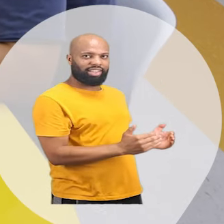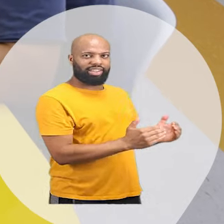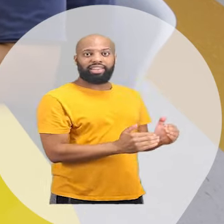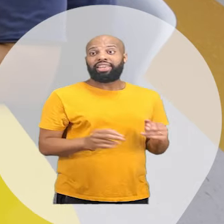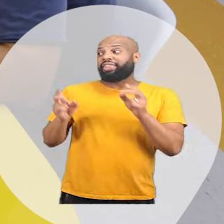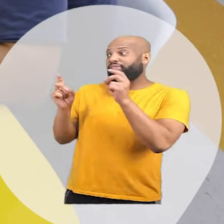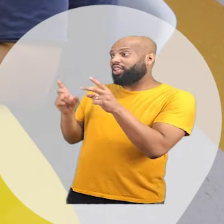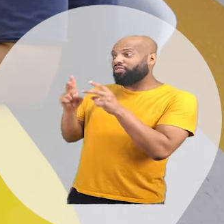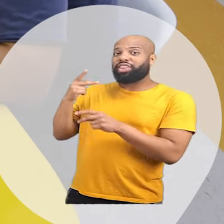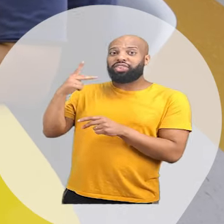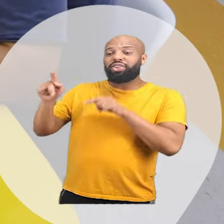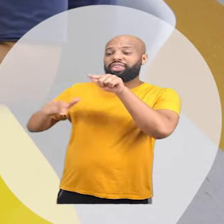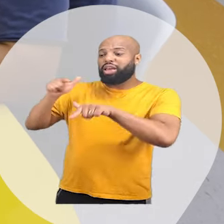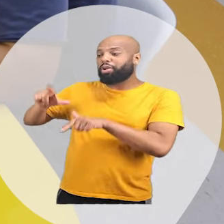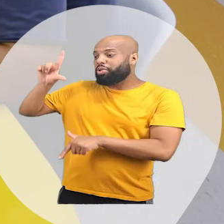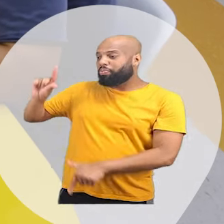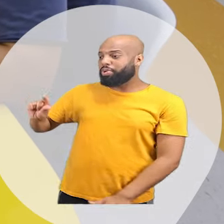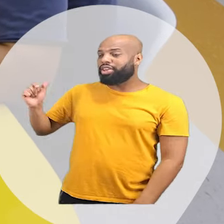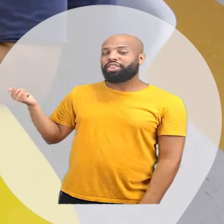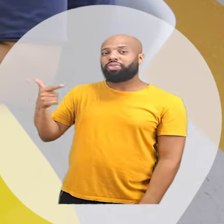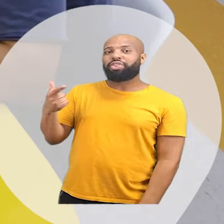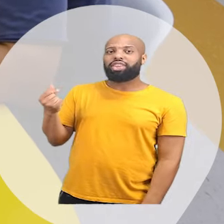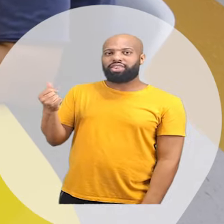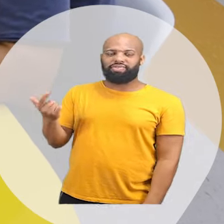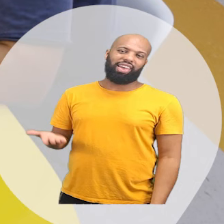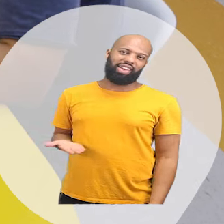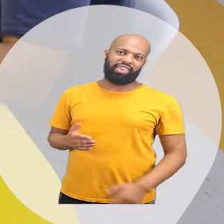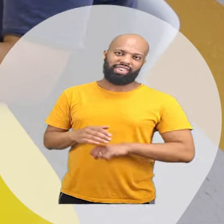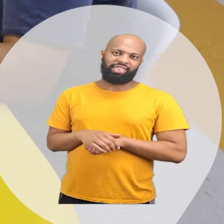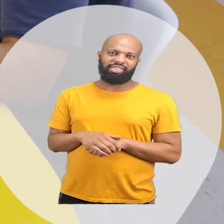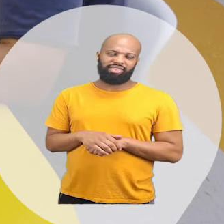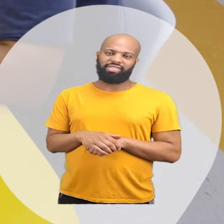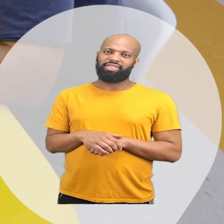por menos do que ele vai não se diz valores